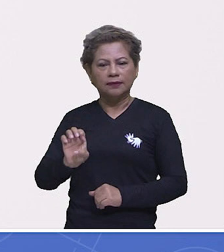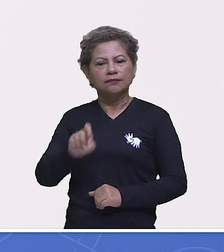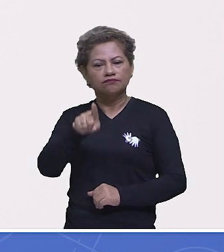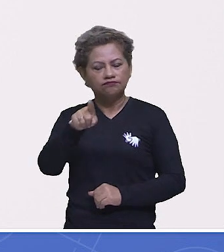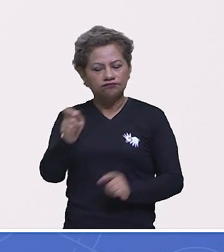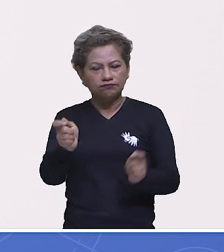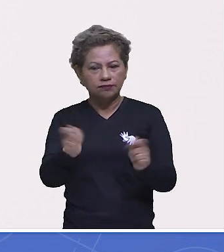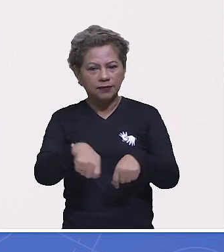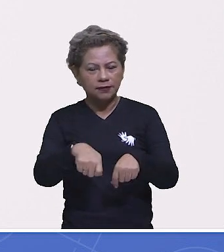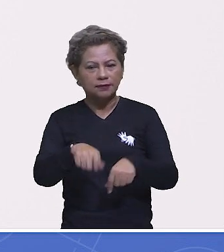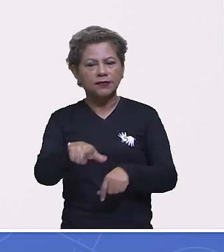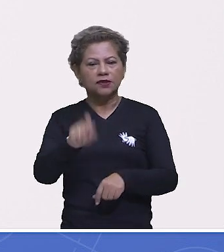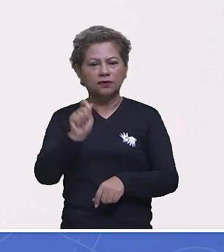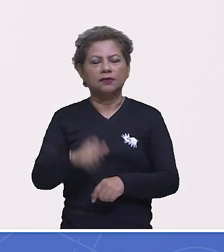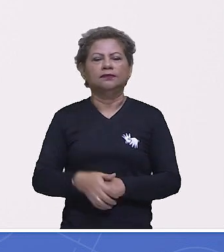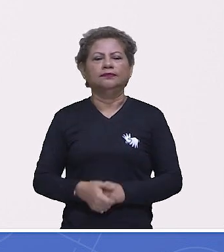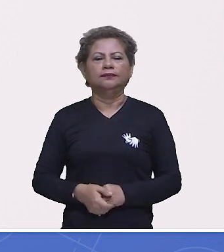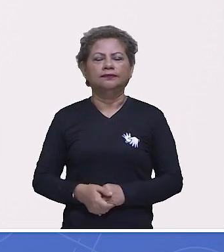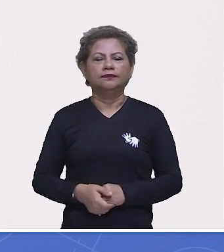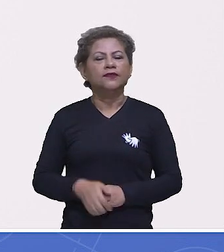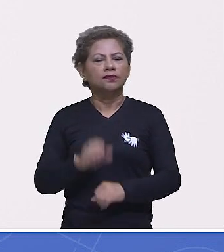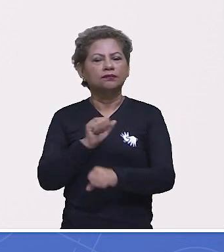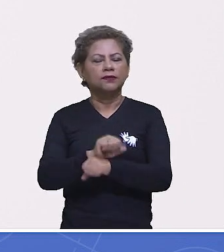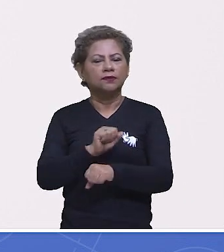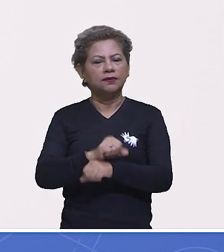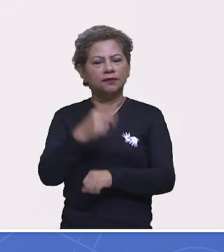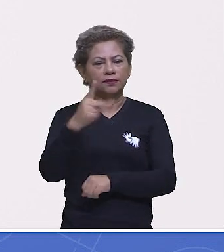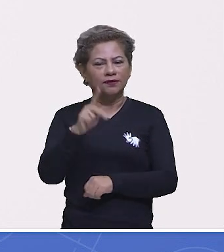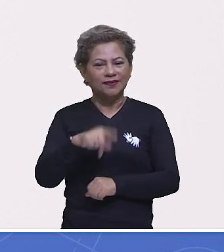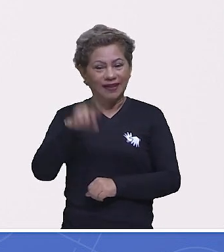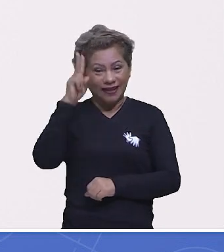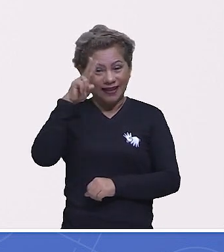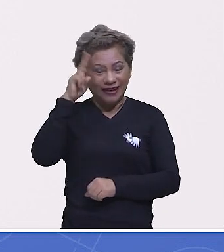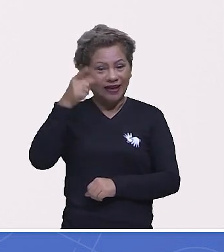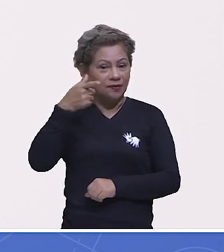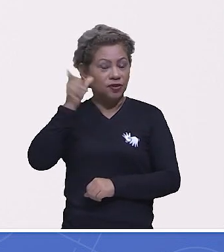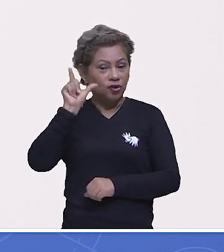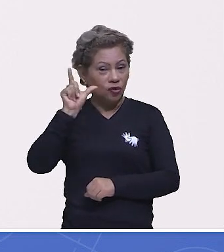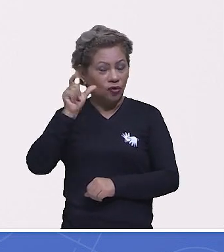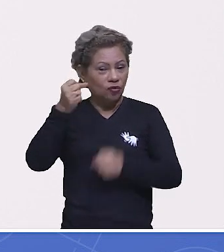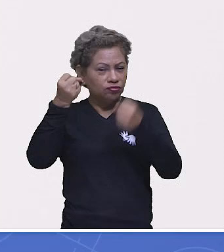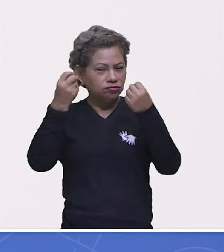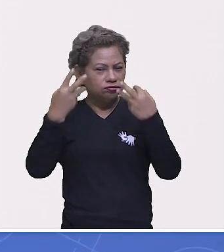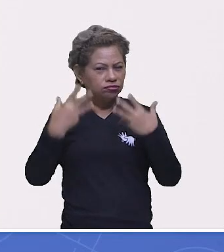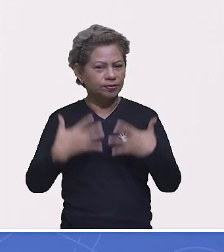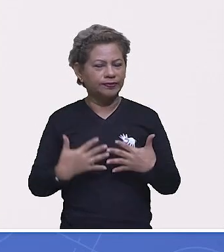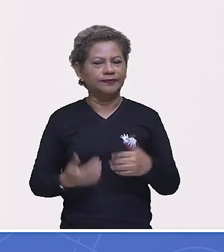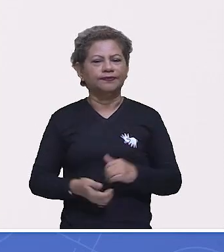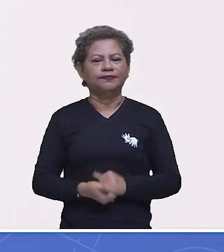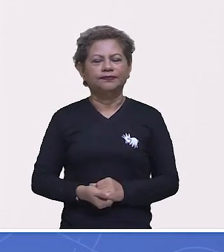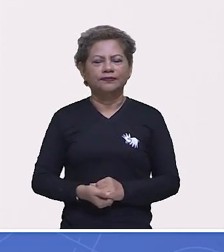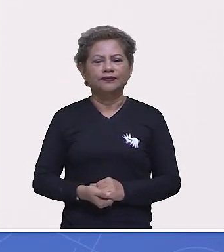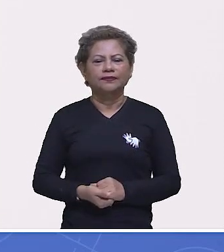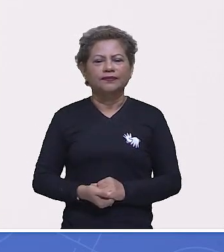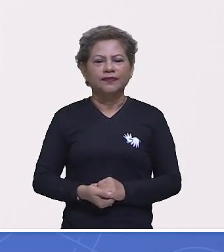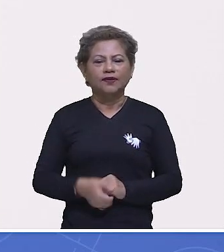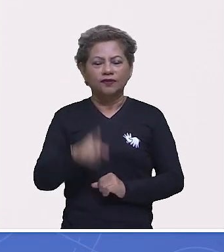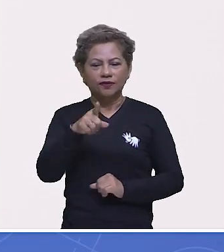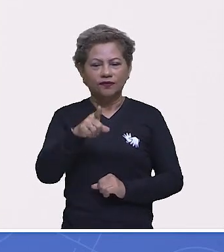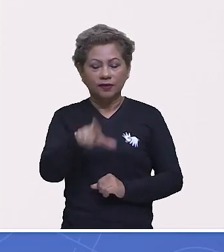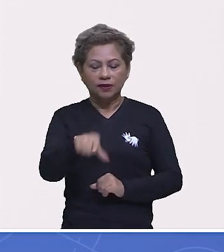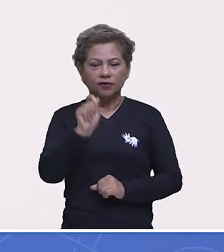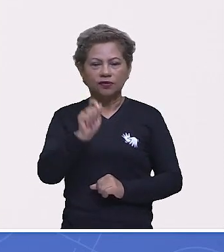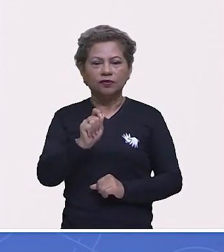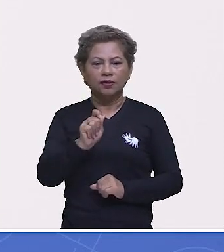E? Vamos ver o que vocês responderam ontem, quando foi exibida aí essas questões. Qual alternativa vocês